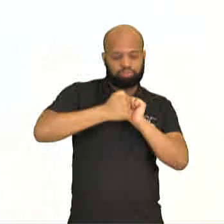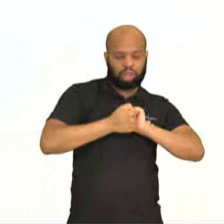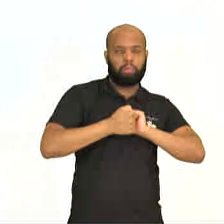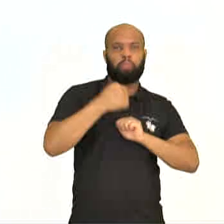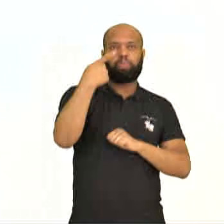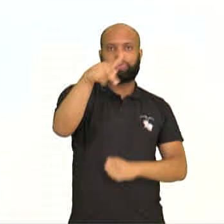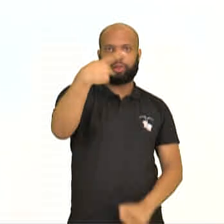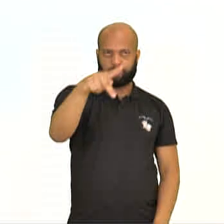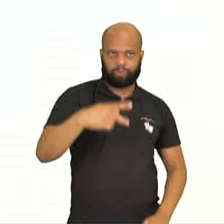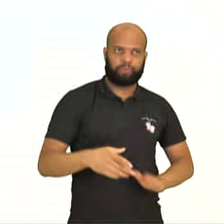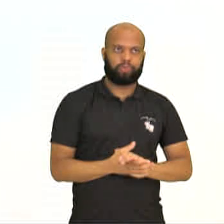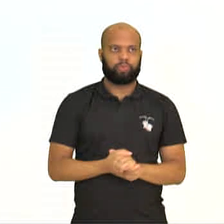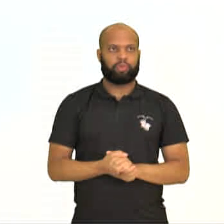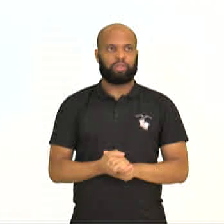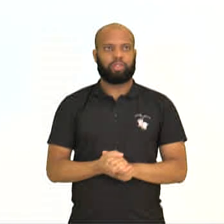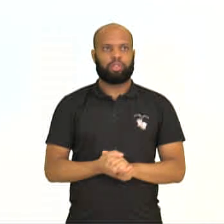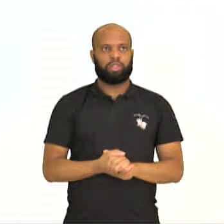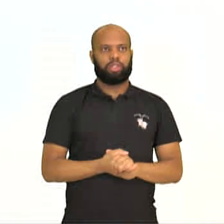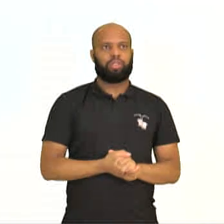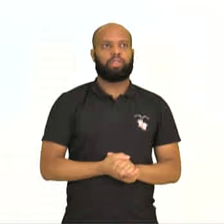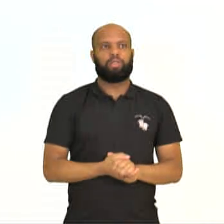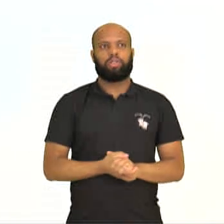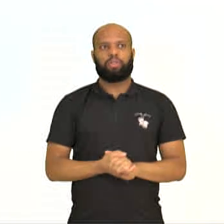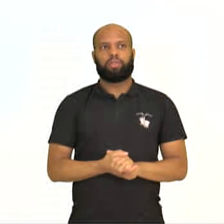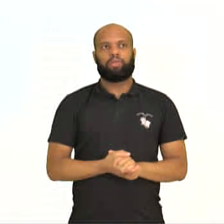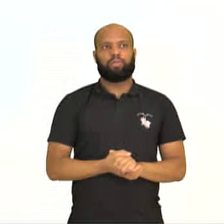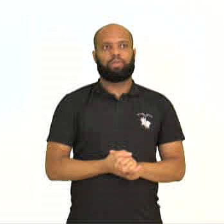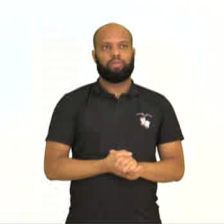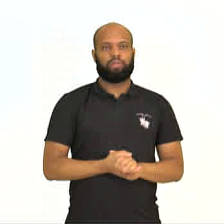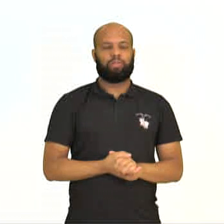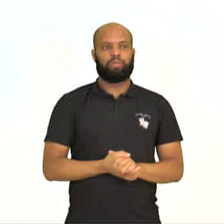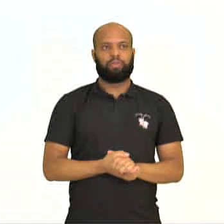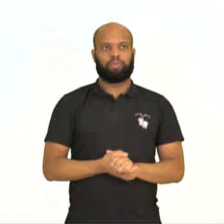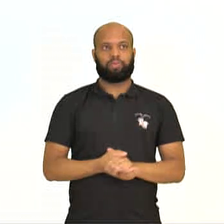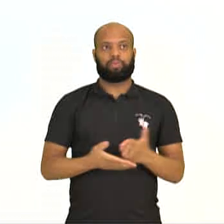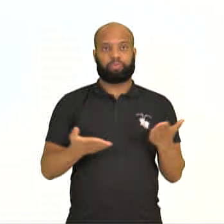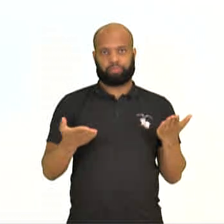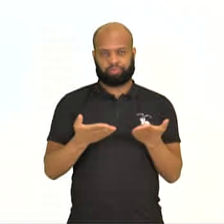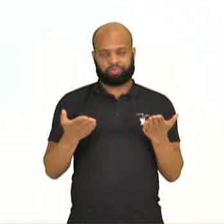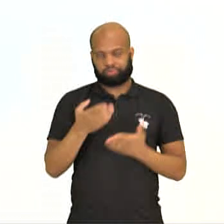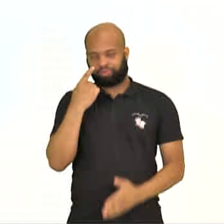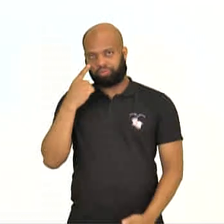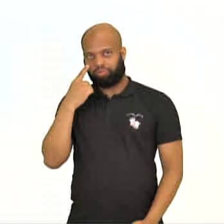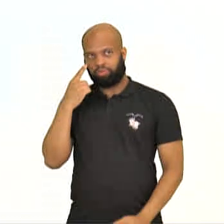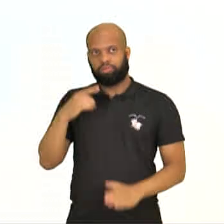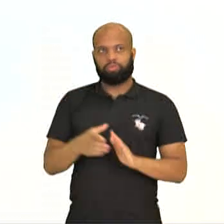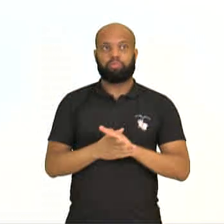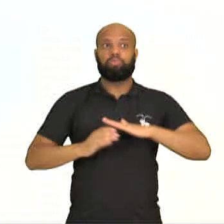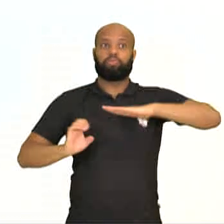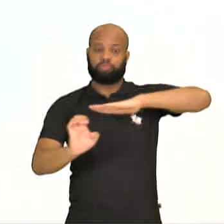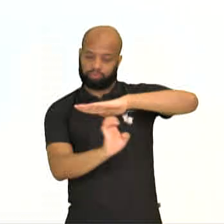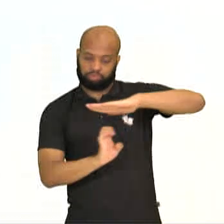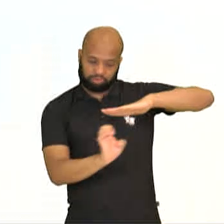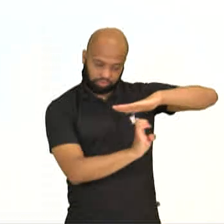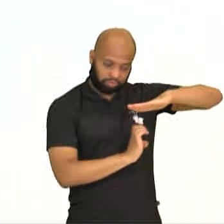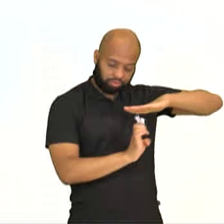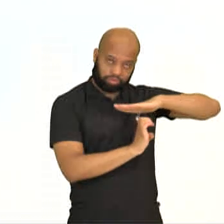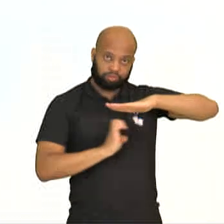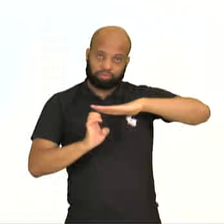sua paráfrase, tanto nesta passagem aqui que nós retomamos aqui, né? As empresas